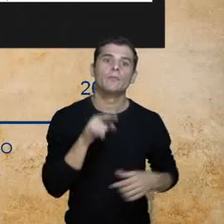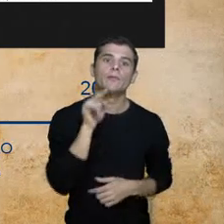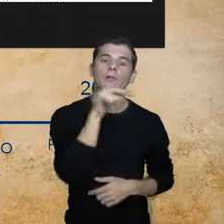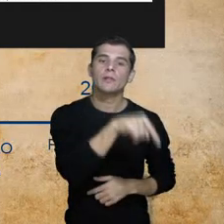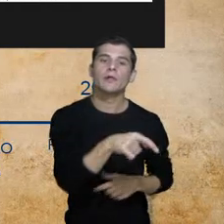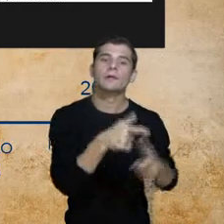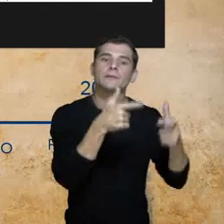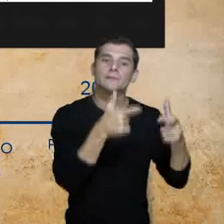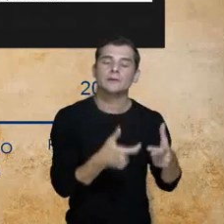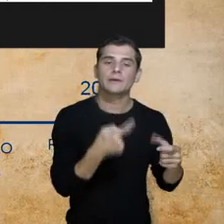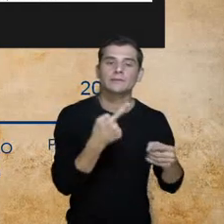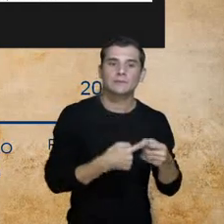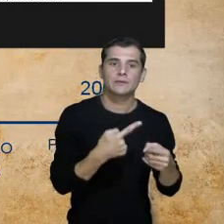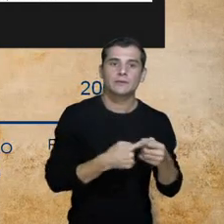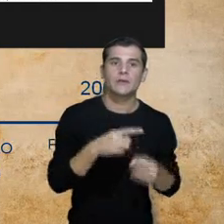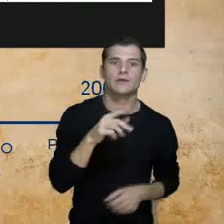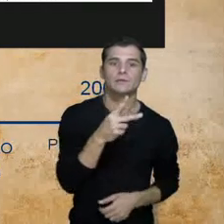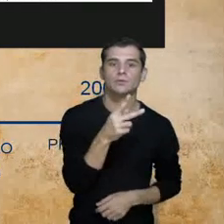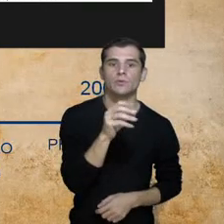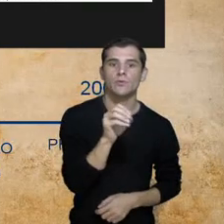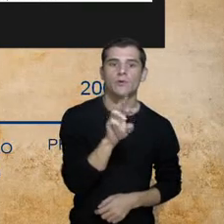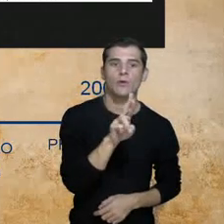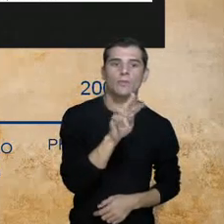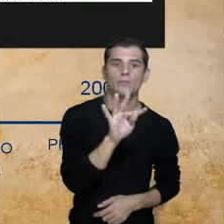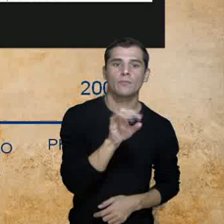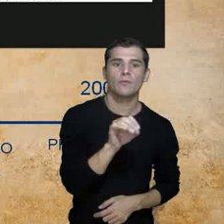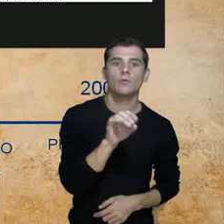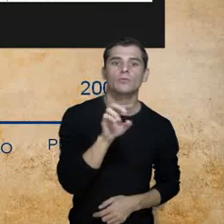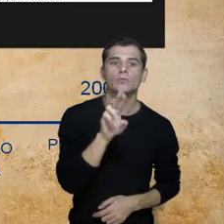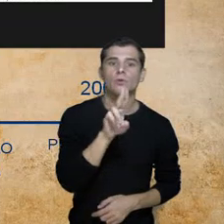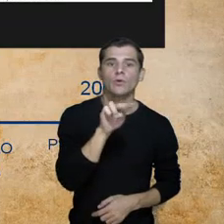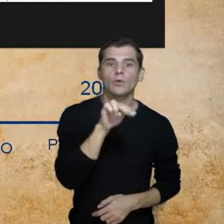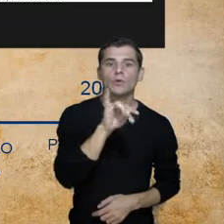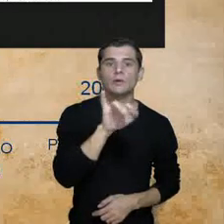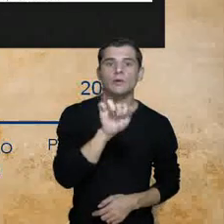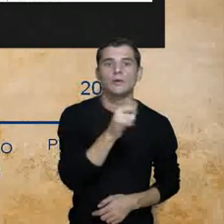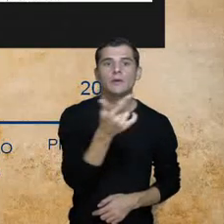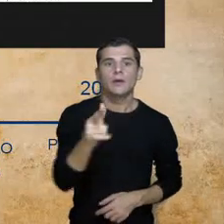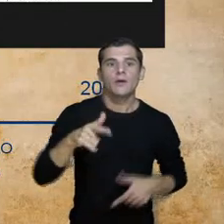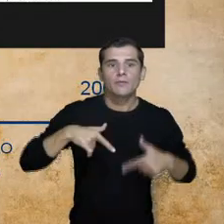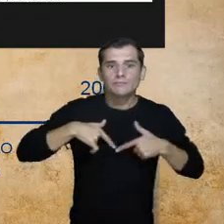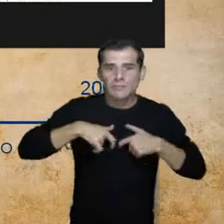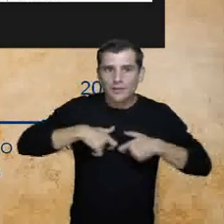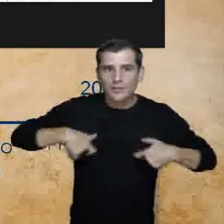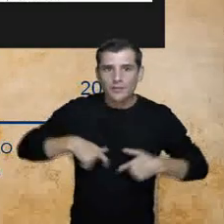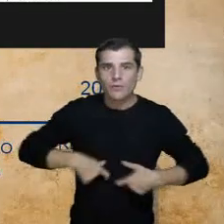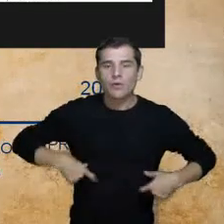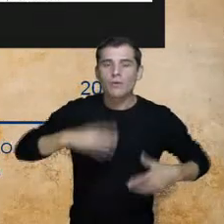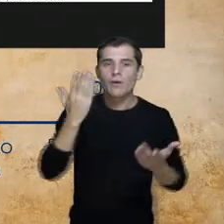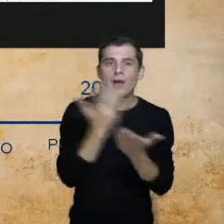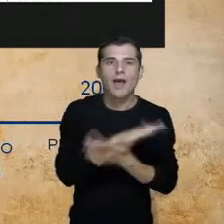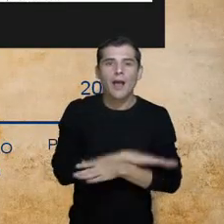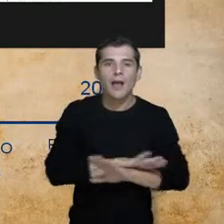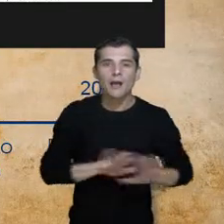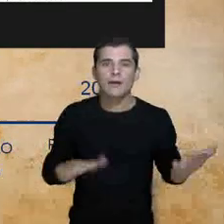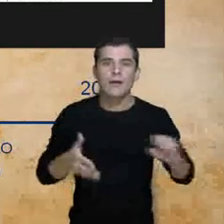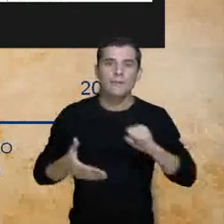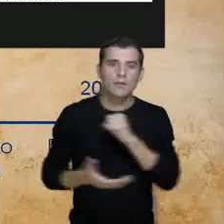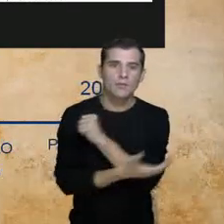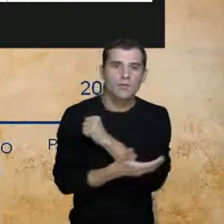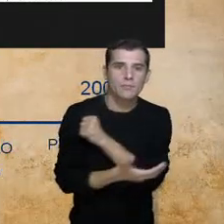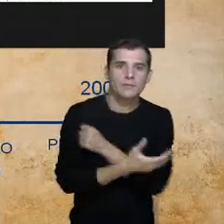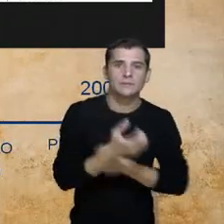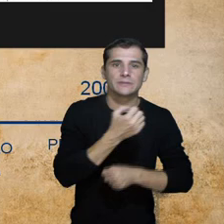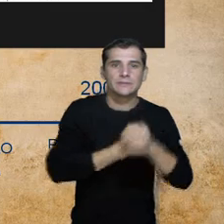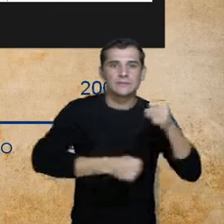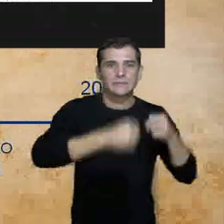camisa não corrupção dizendo Vamos parar a corrupção quando ninguém ia as ruas então não tinha nós estamos falando de 2002